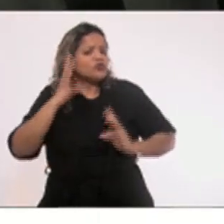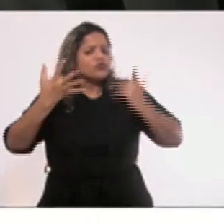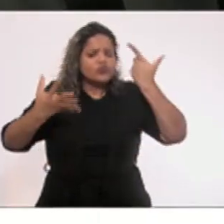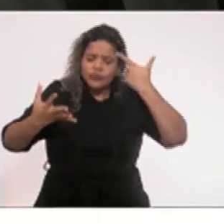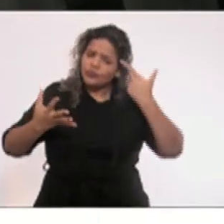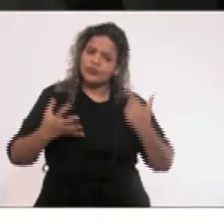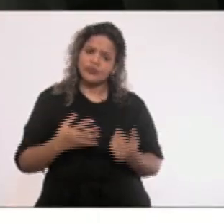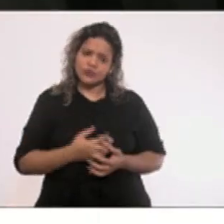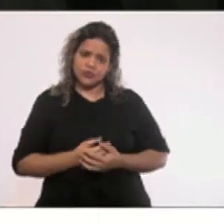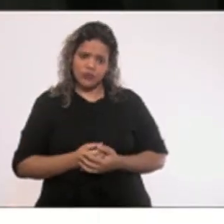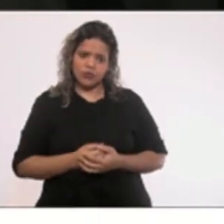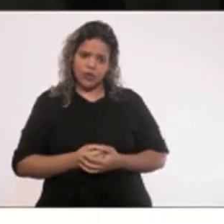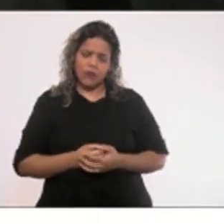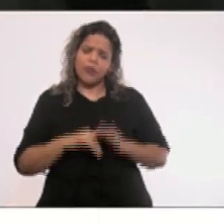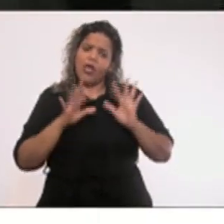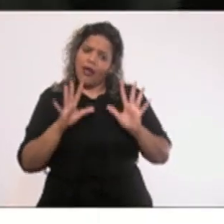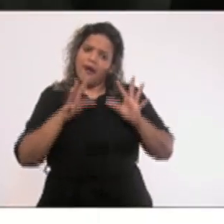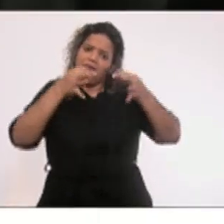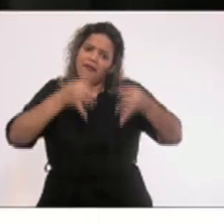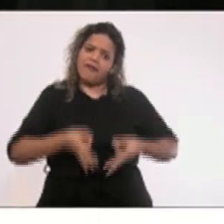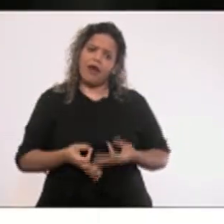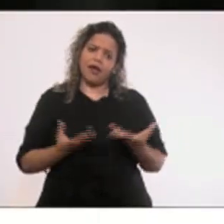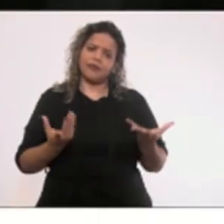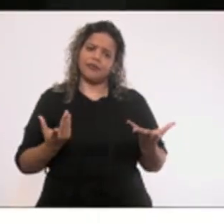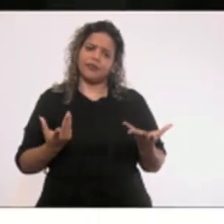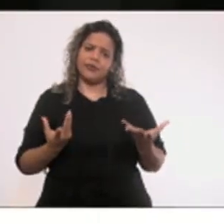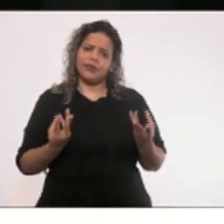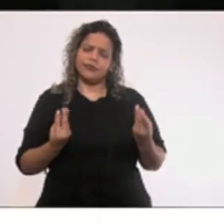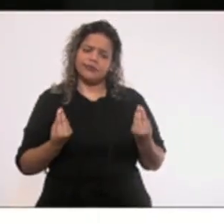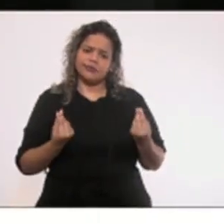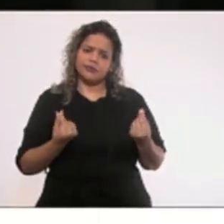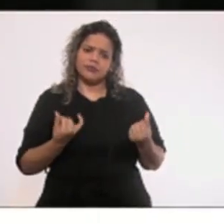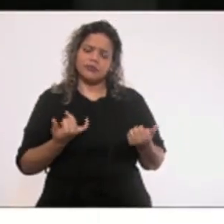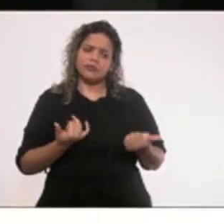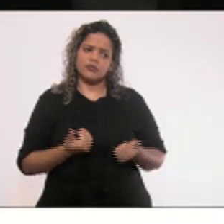solução. Fato que não está